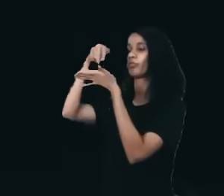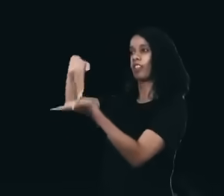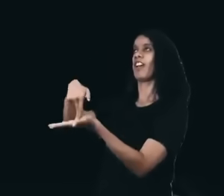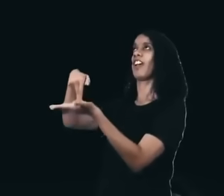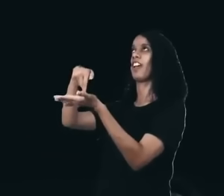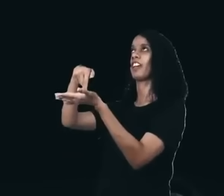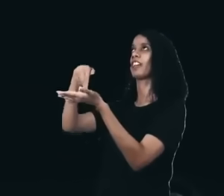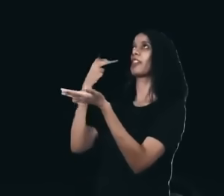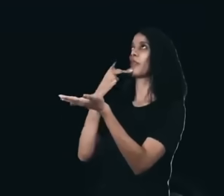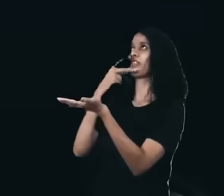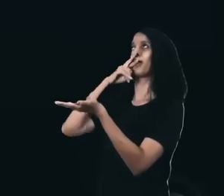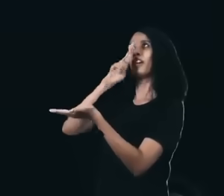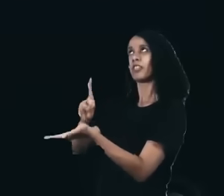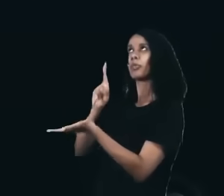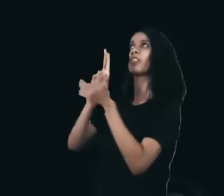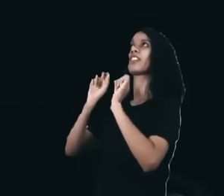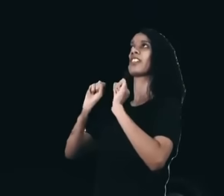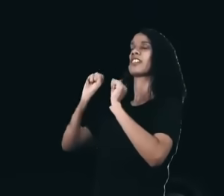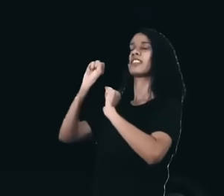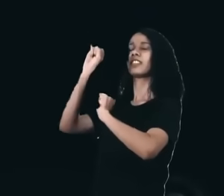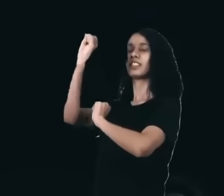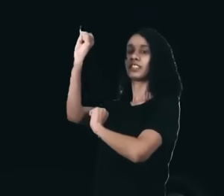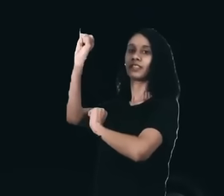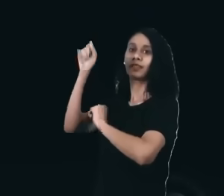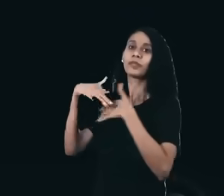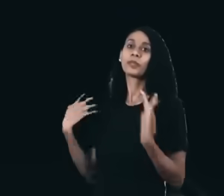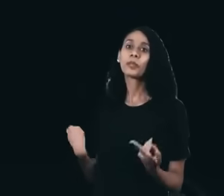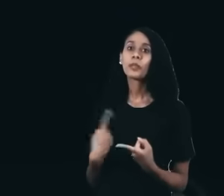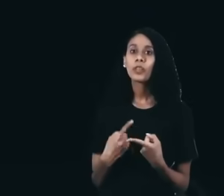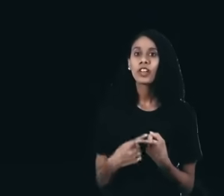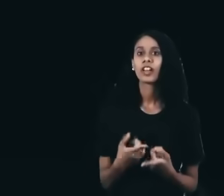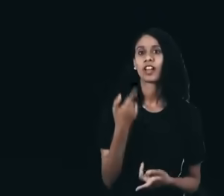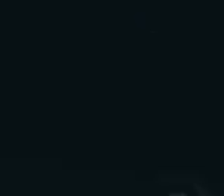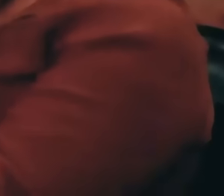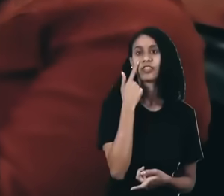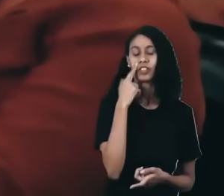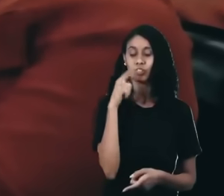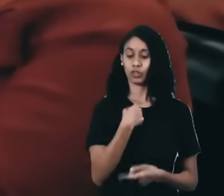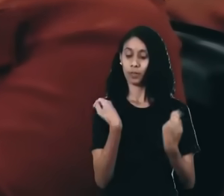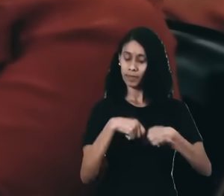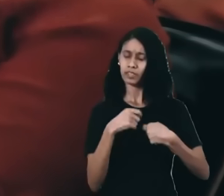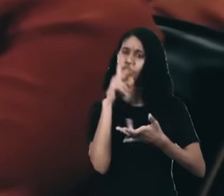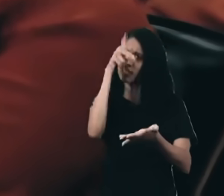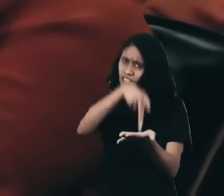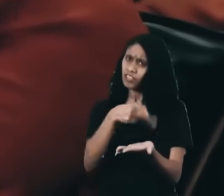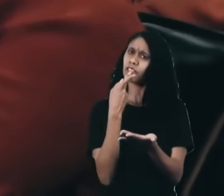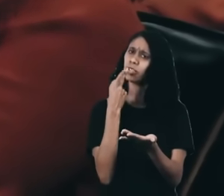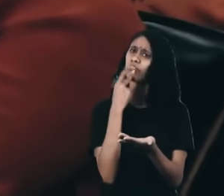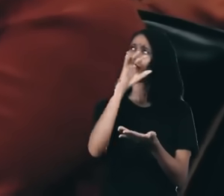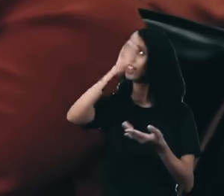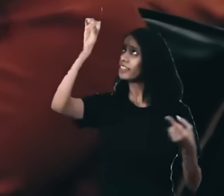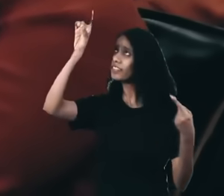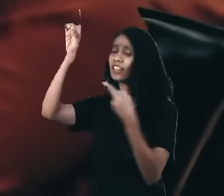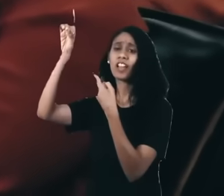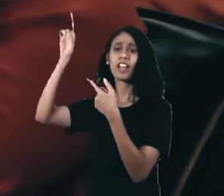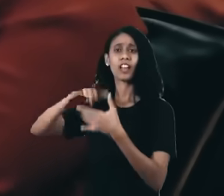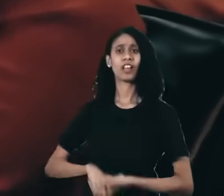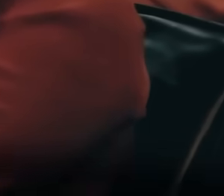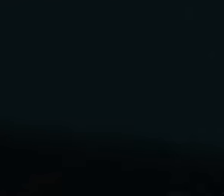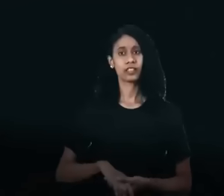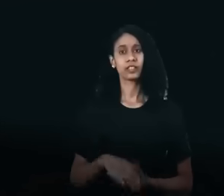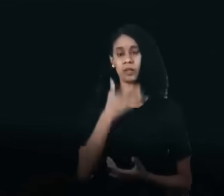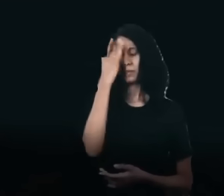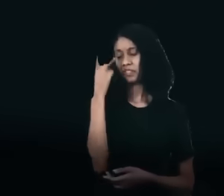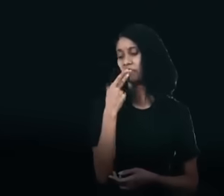para dizer sim. Oh, meu Deus, nós precisamos ser mais verdadeiras diante de Deus. Tem pessoas que